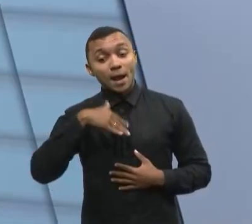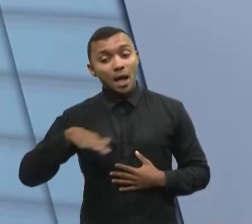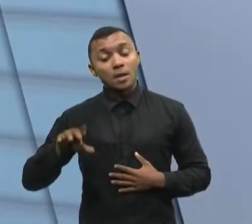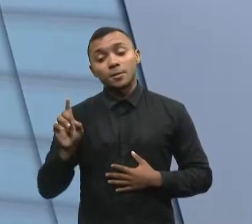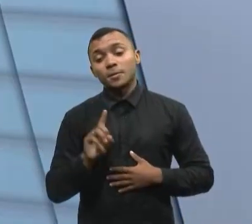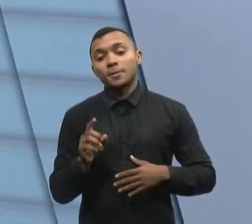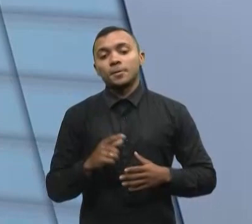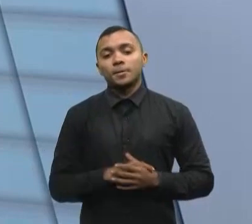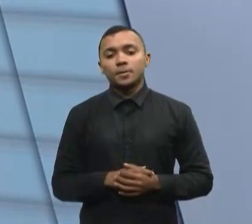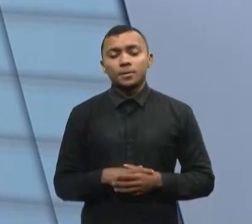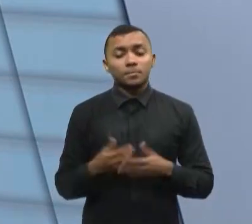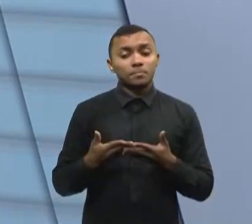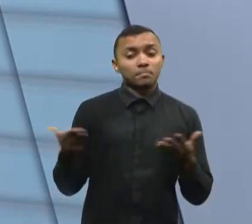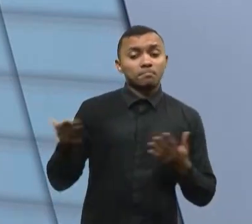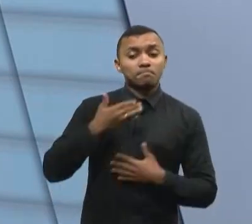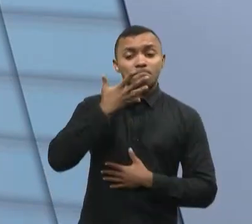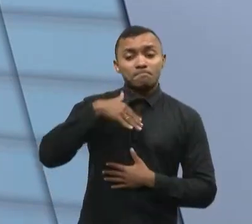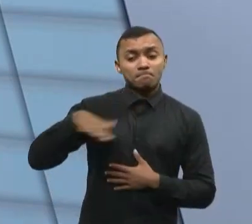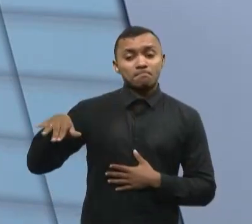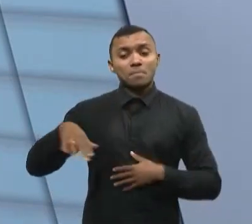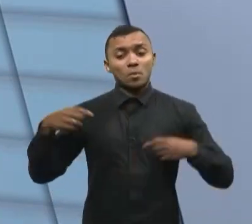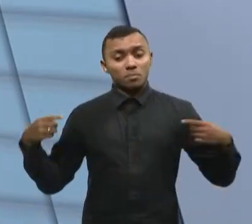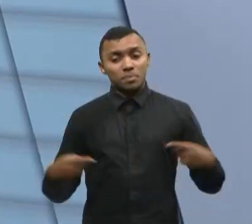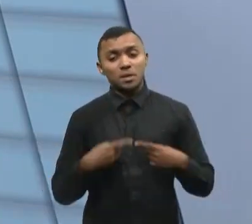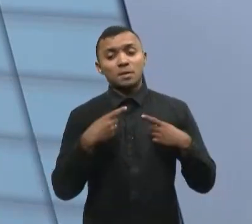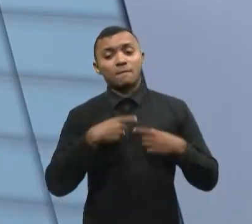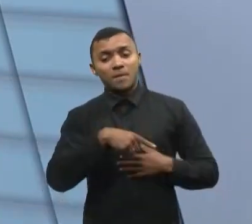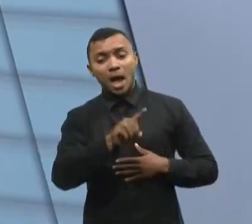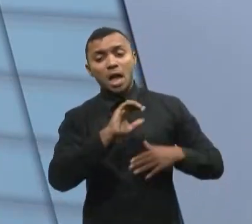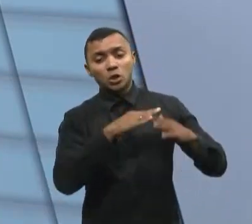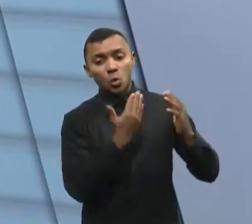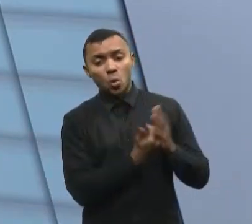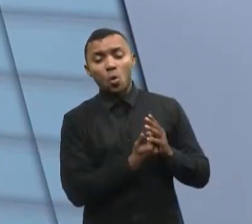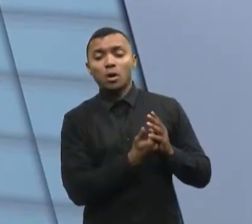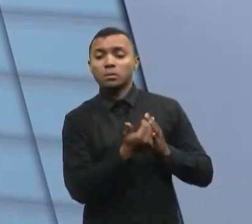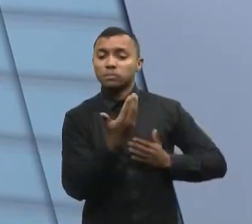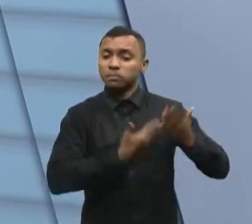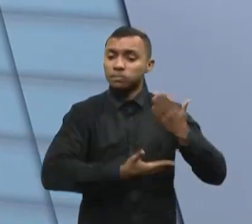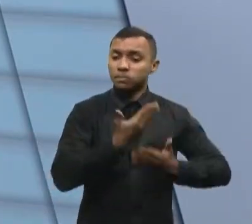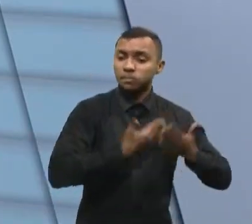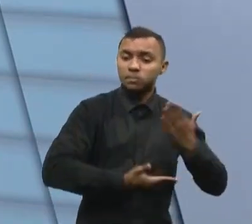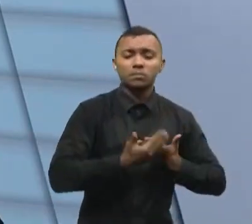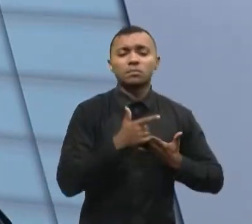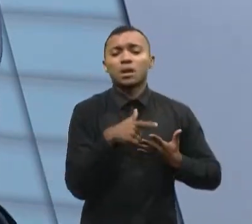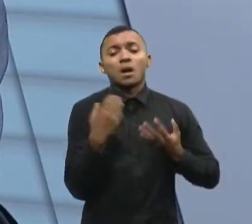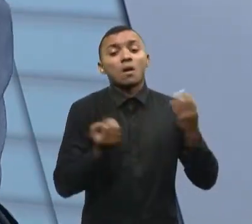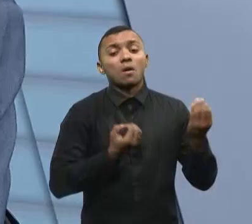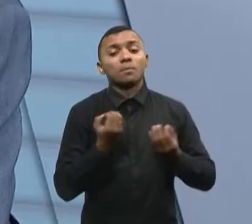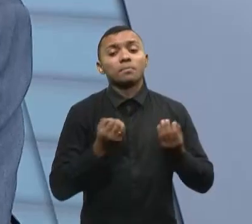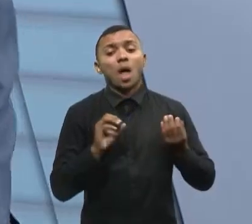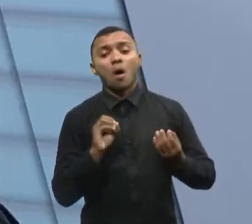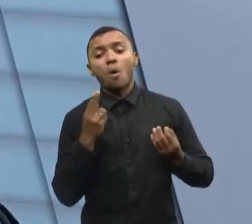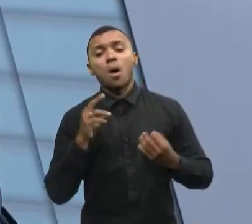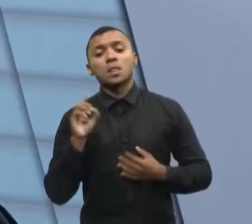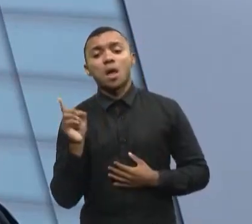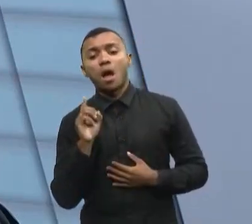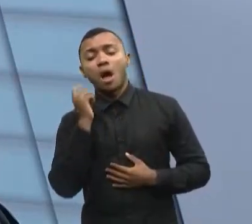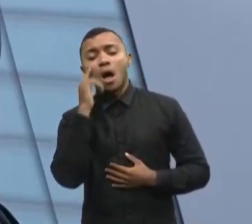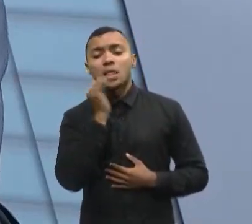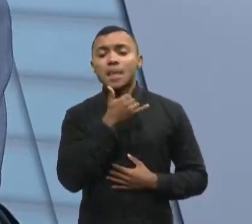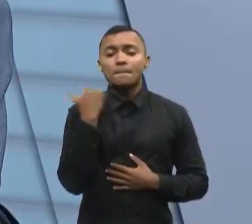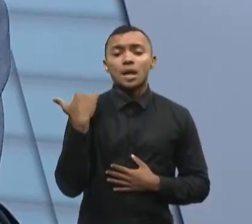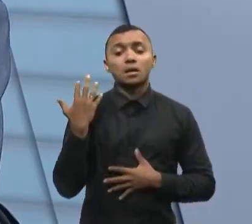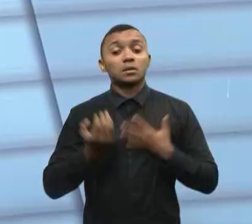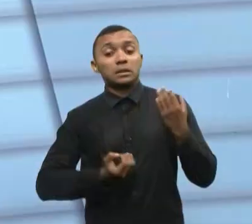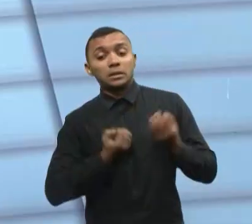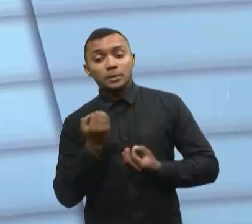ela é indicada ela ir para a escola, ela se socializar, conviver com outras crianças, como é que é isso? Ou não? Ou depende? Hoje